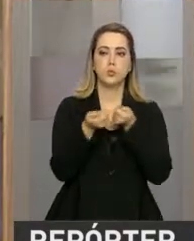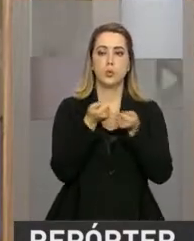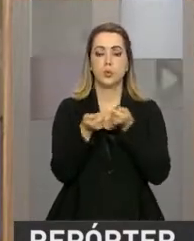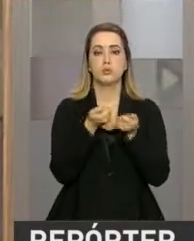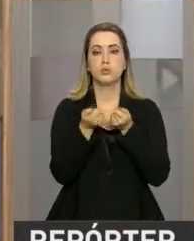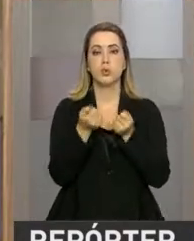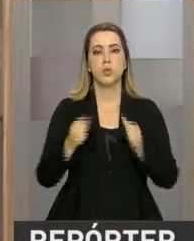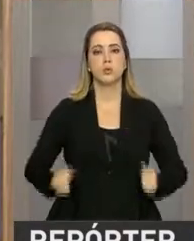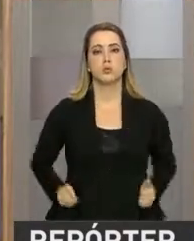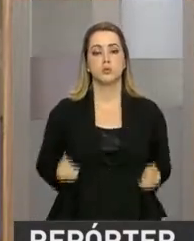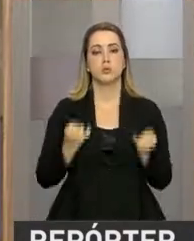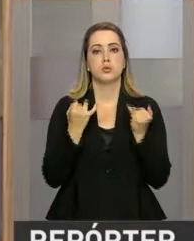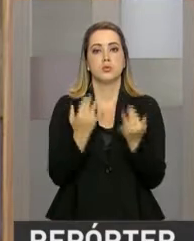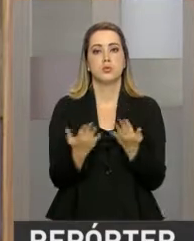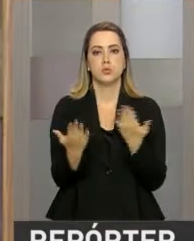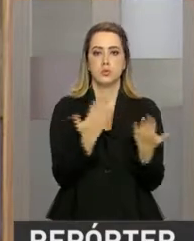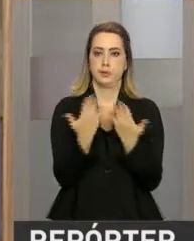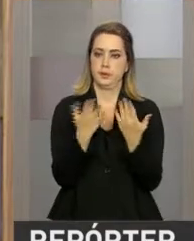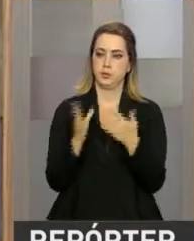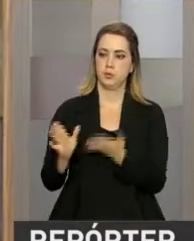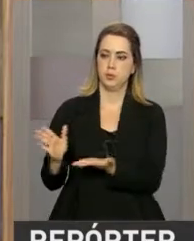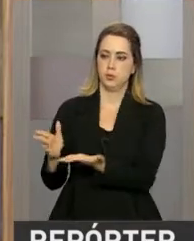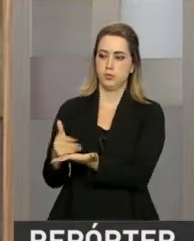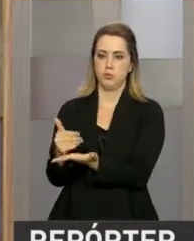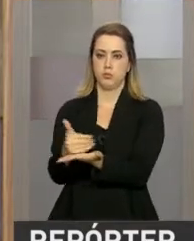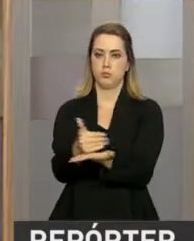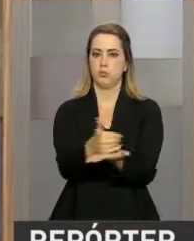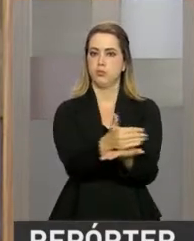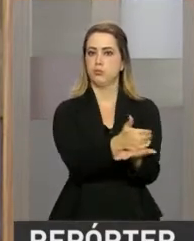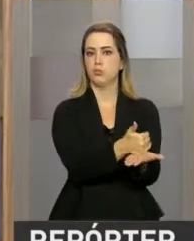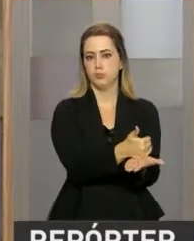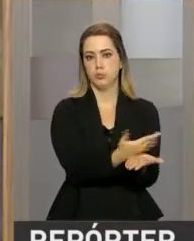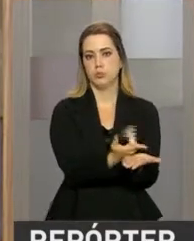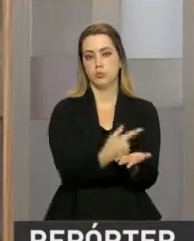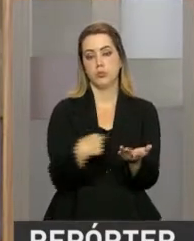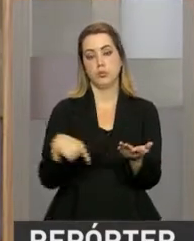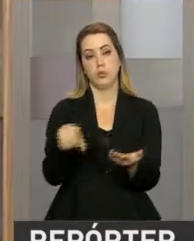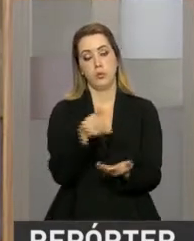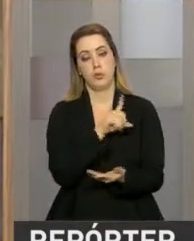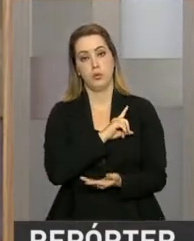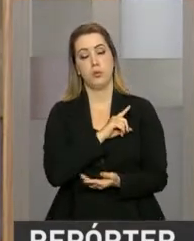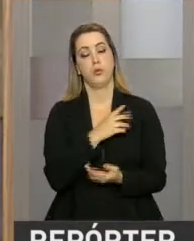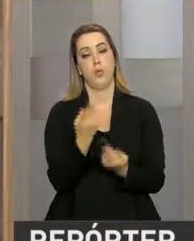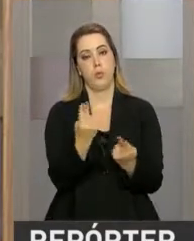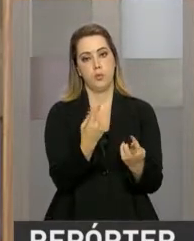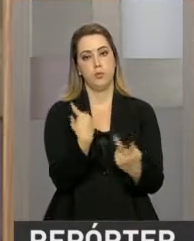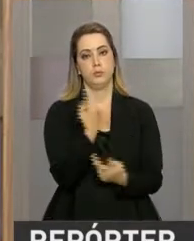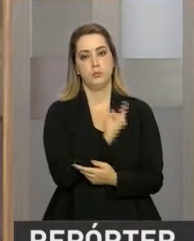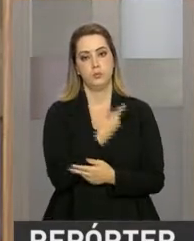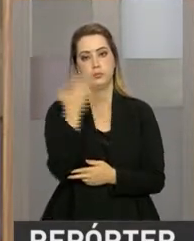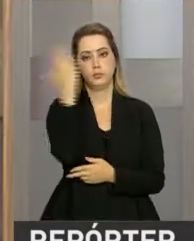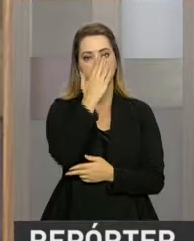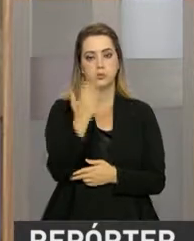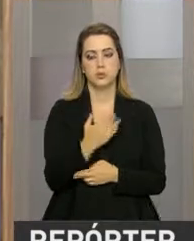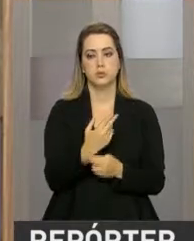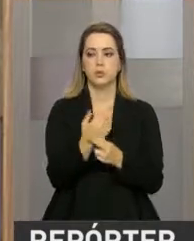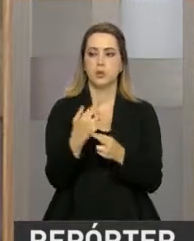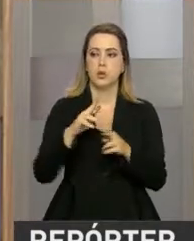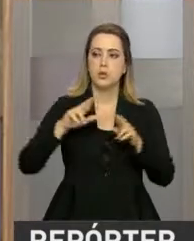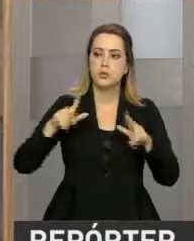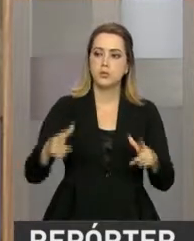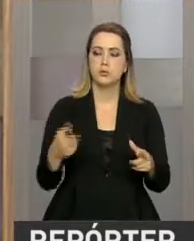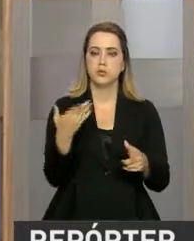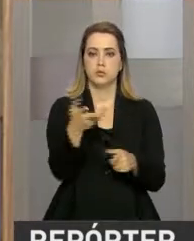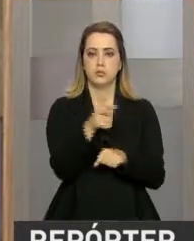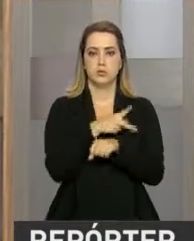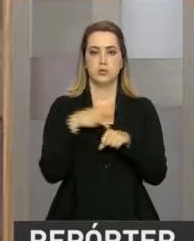acordo com a sua receita de alguma maneira aquilo que estamos fazendo nosso país e como muitos países